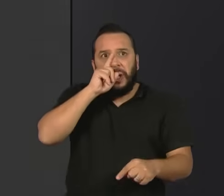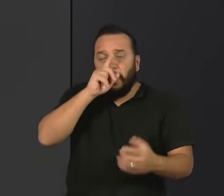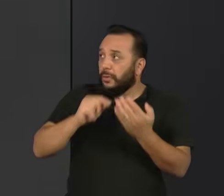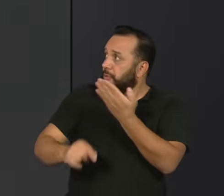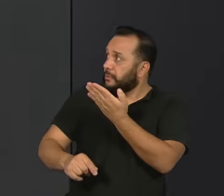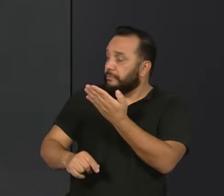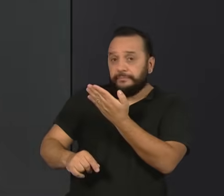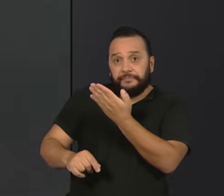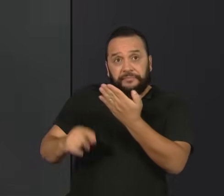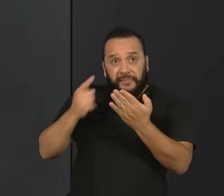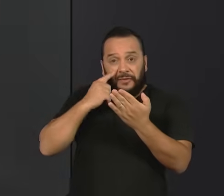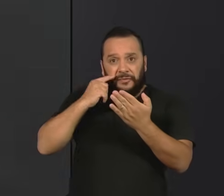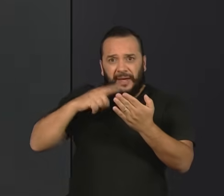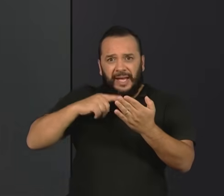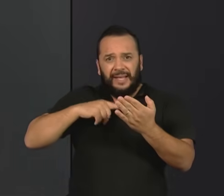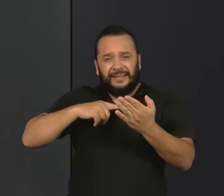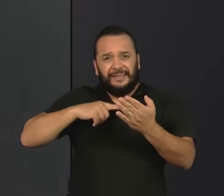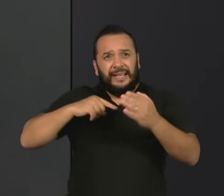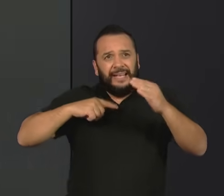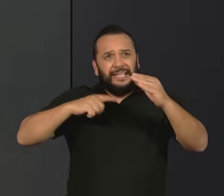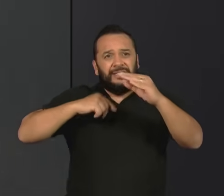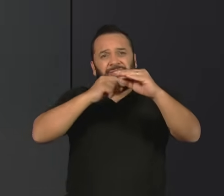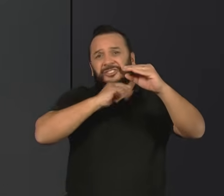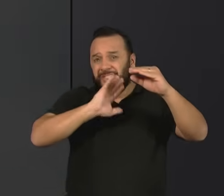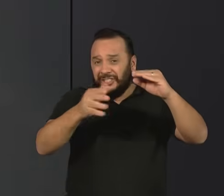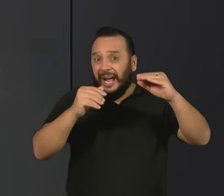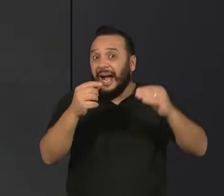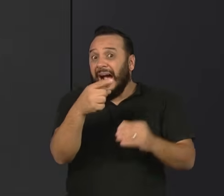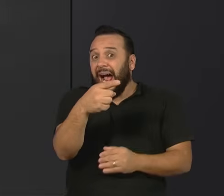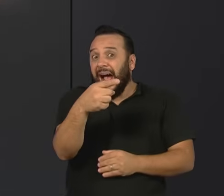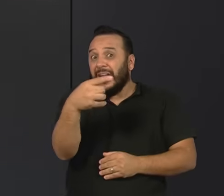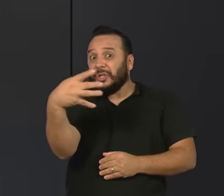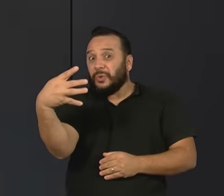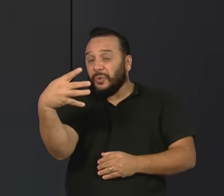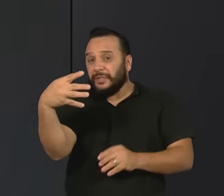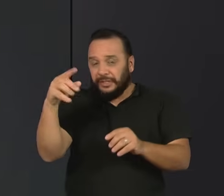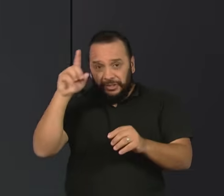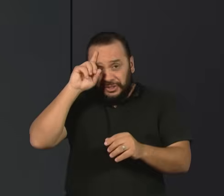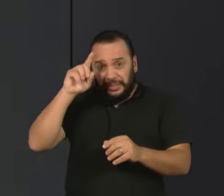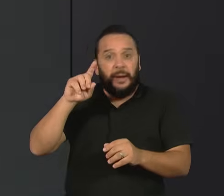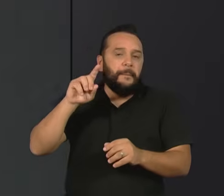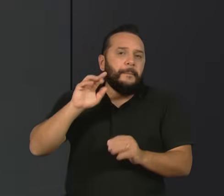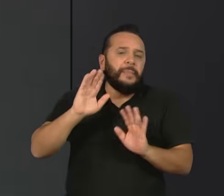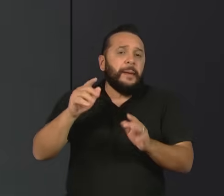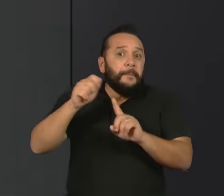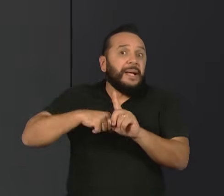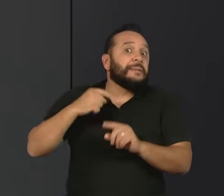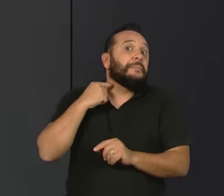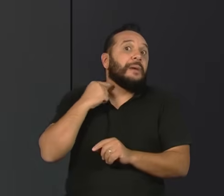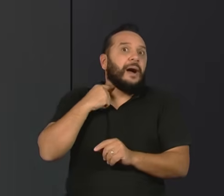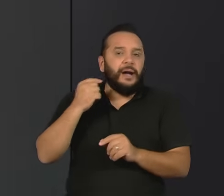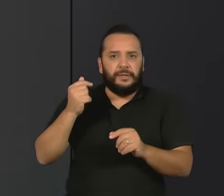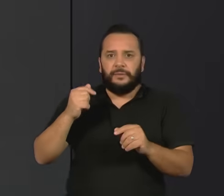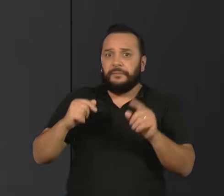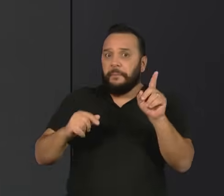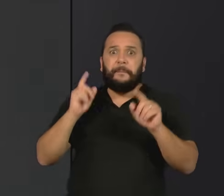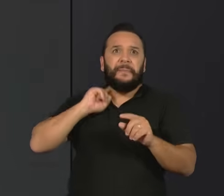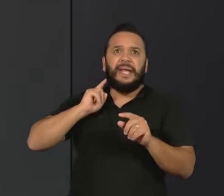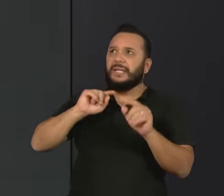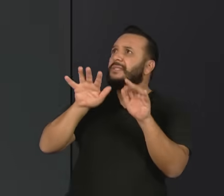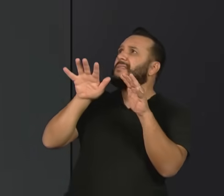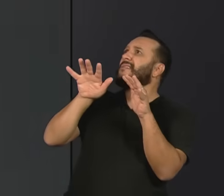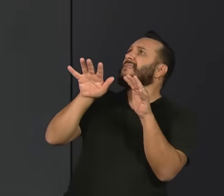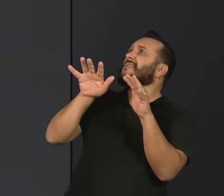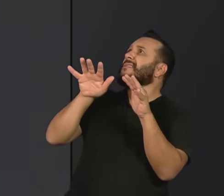Um rastro luminoso no céu em 14 de maio surpreendeu moradores de diversas cidades de Minas Gerais,